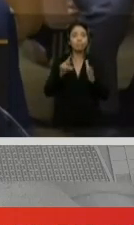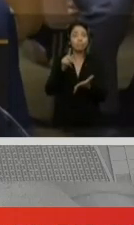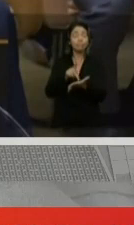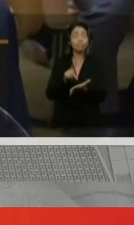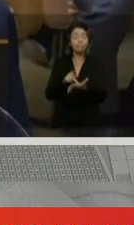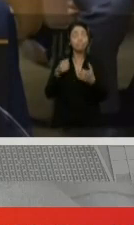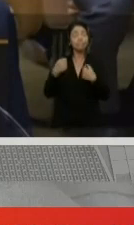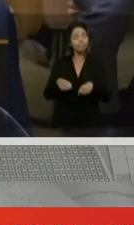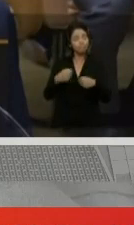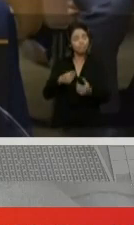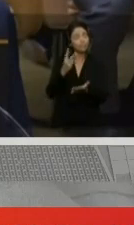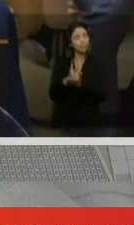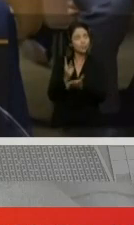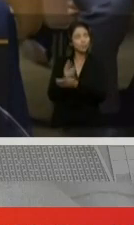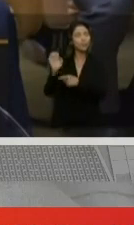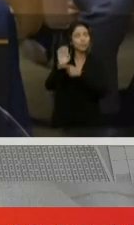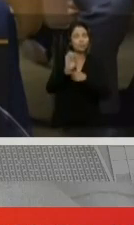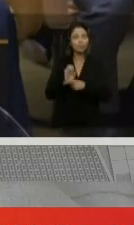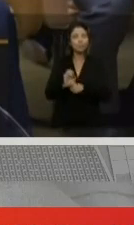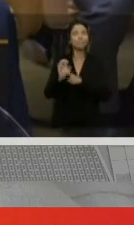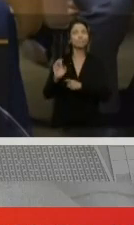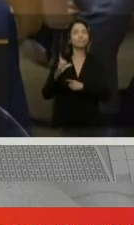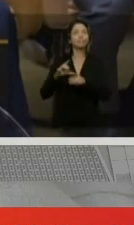nossa, eu diria que, para além